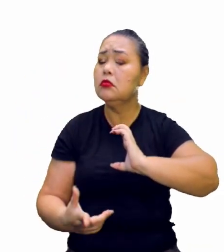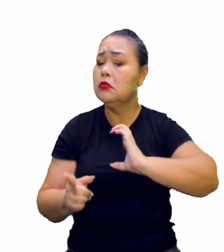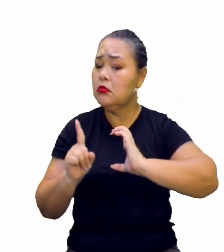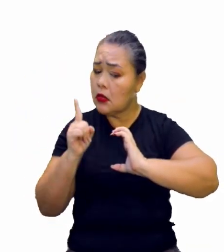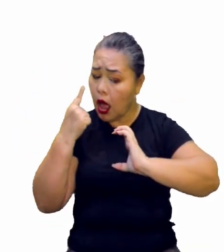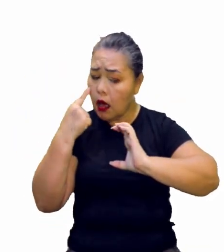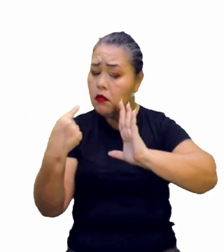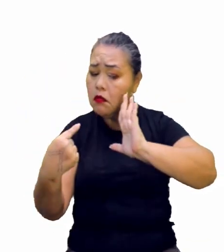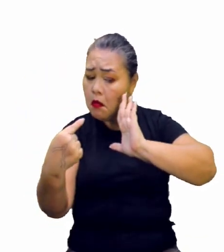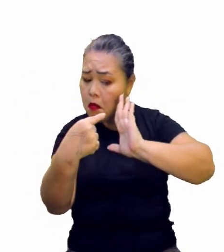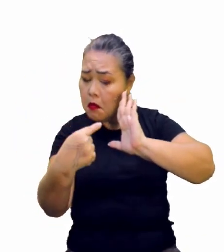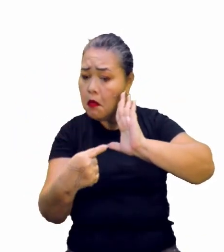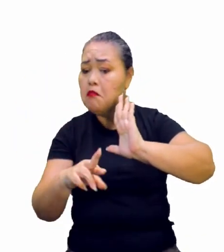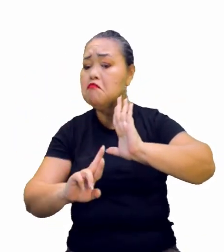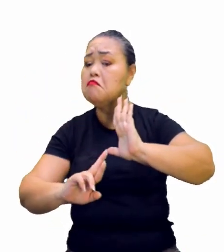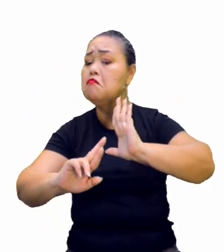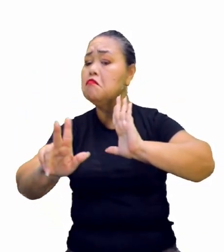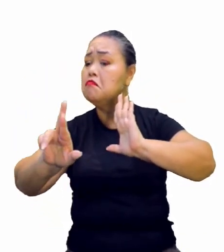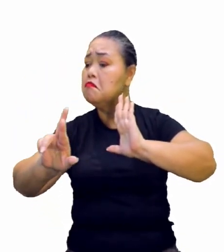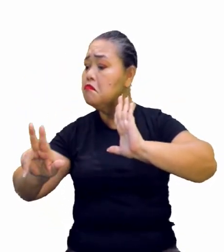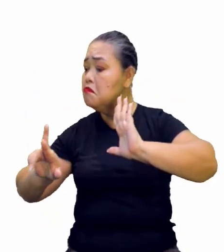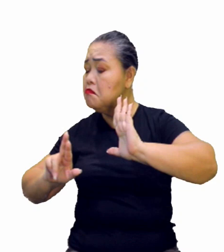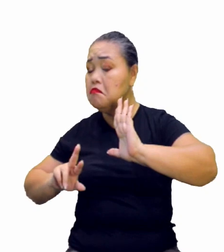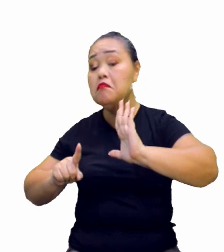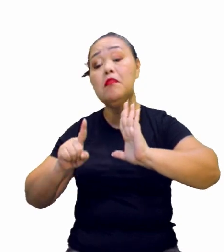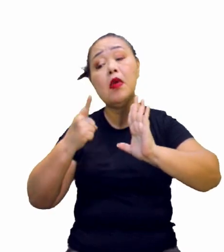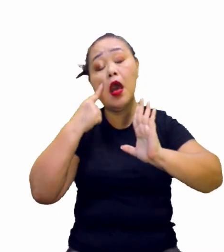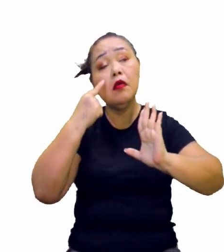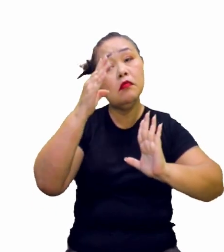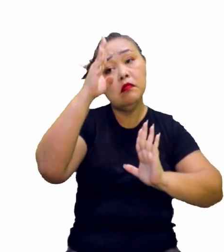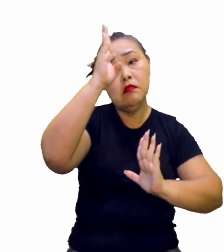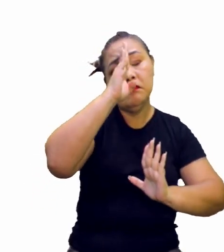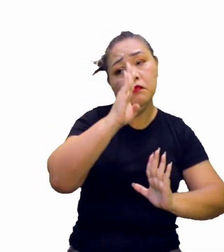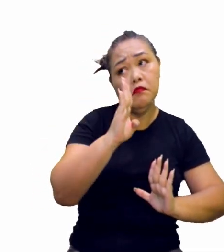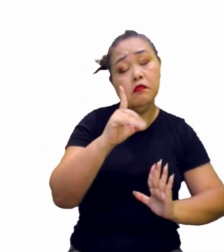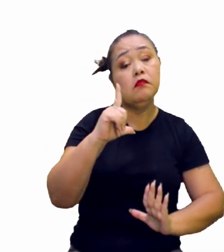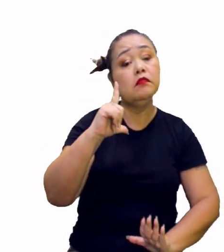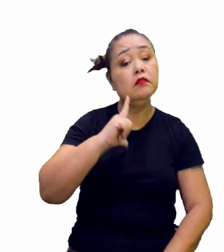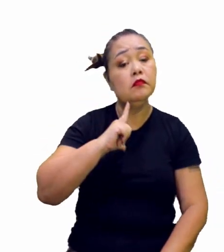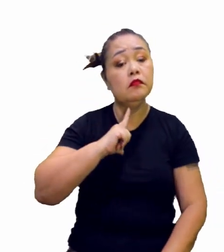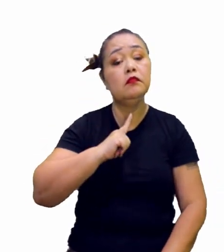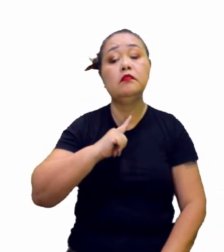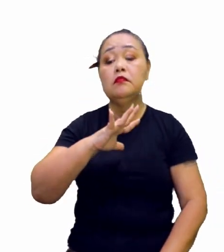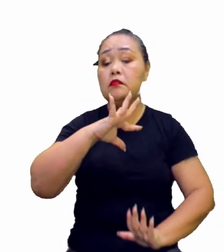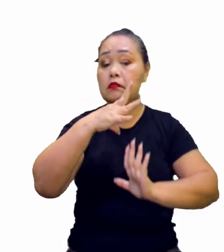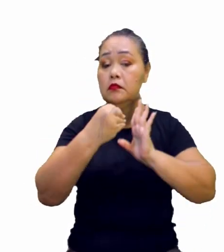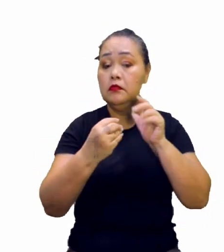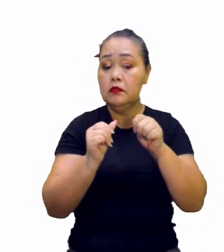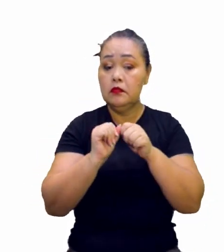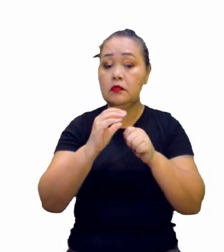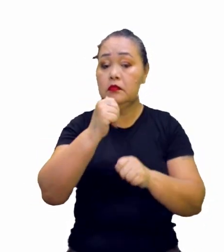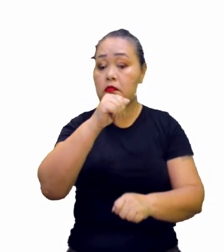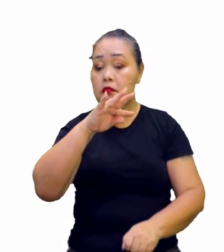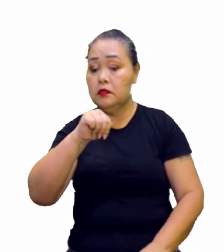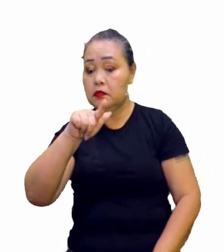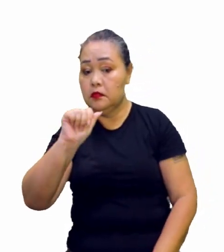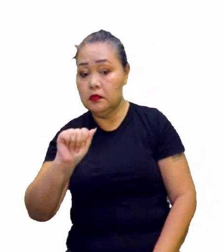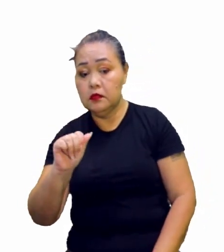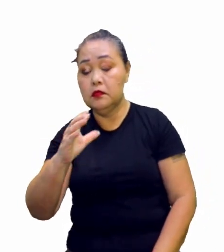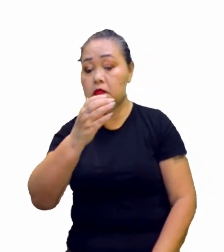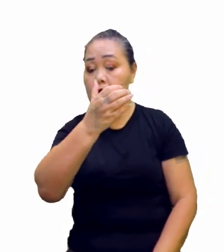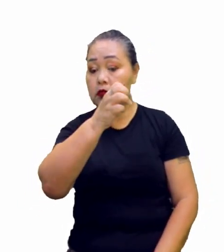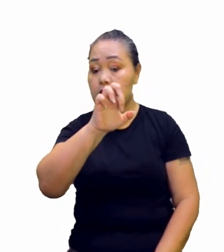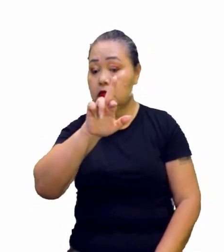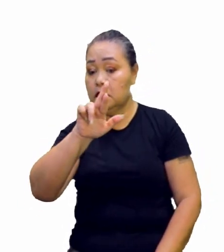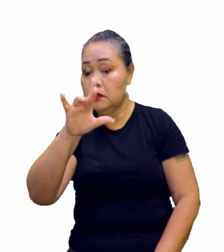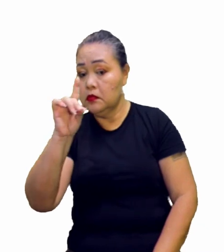diferenças. E aí confere o Brasil tem bioma amazônico, bioma da Caatinga, bioma do Cerrado, bioma